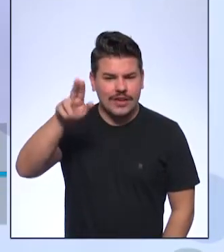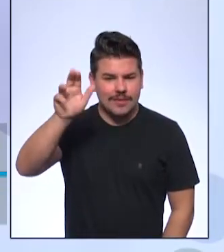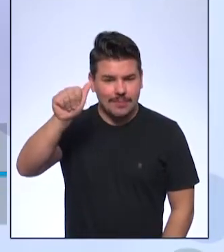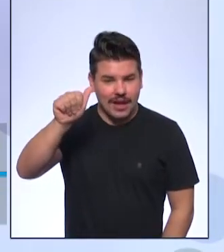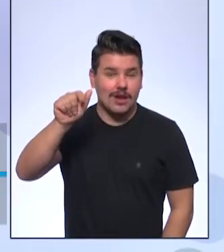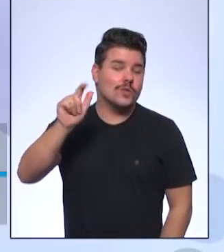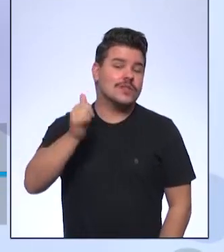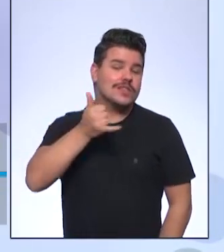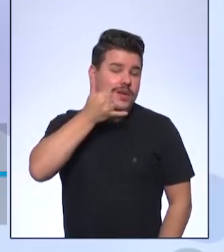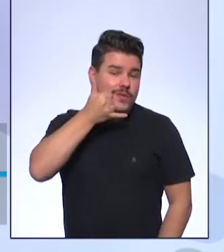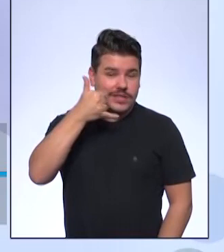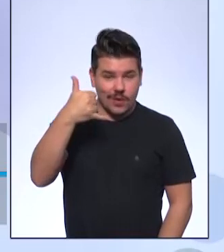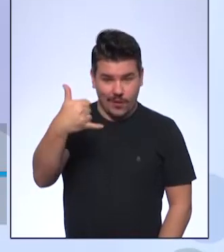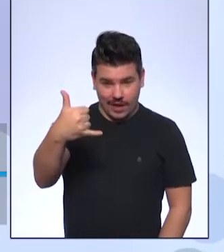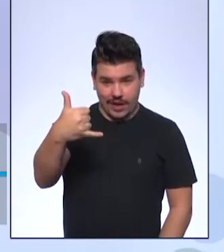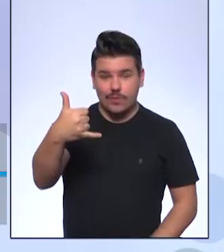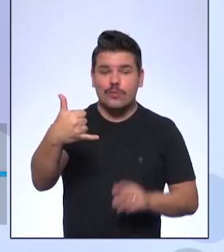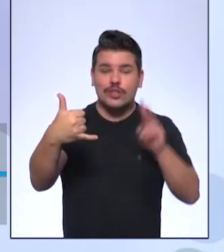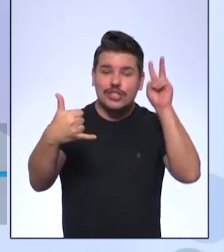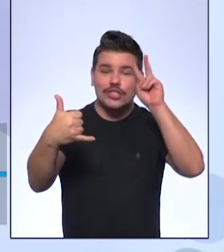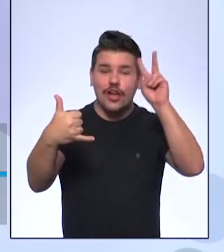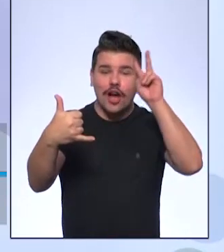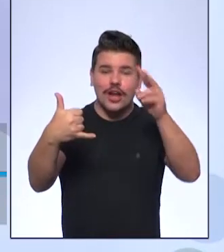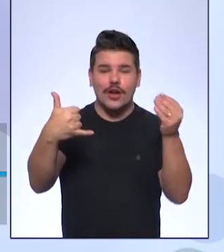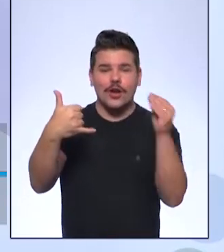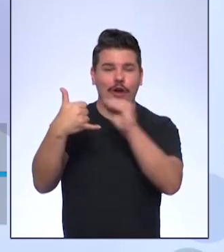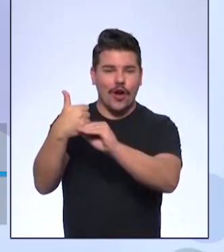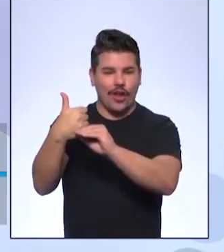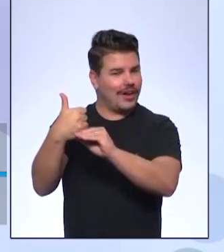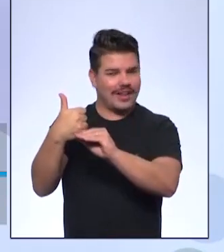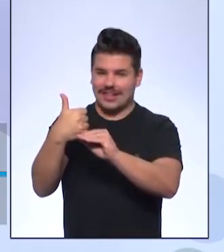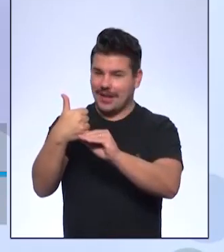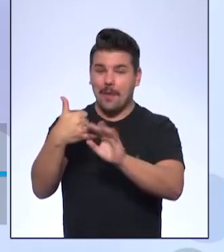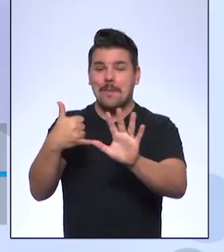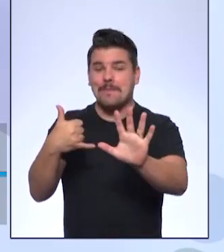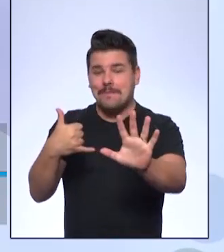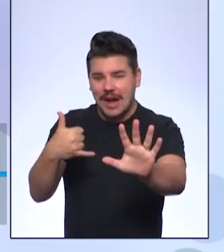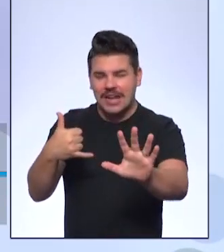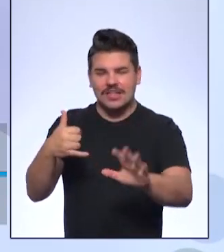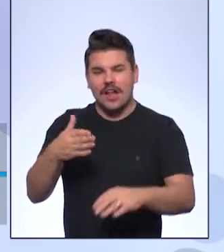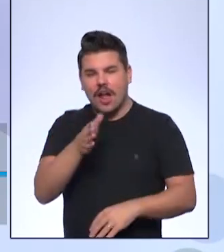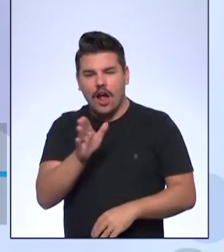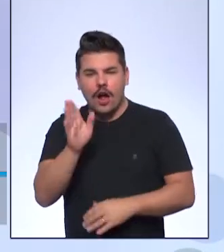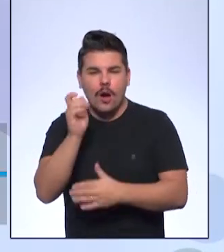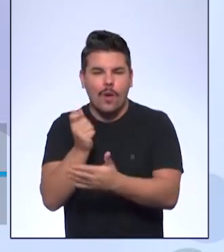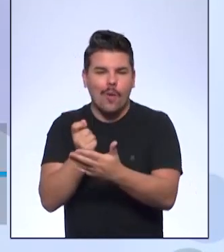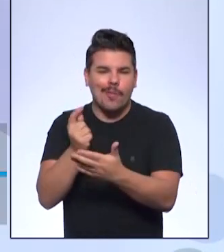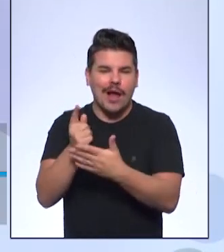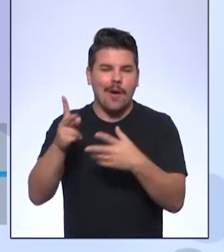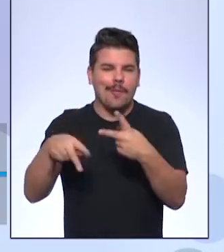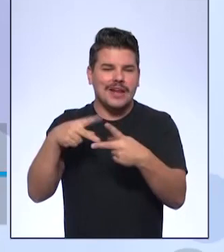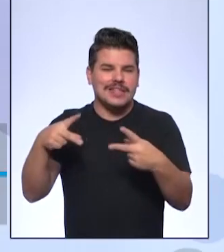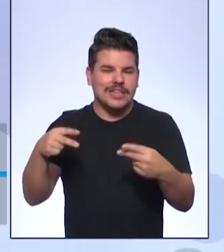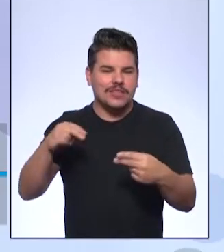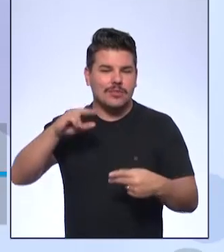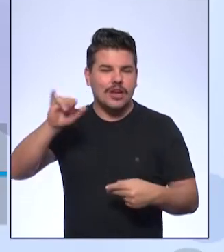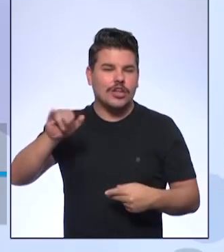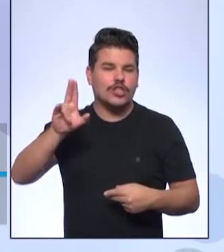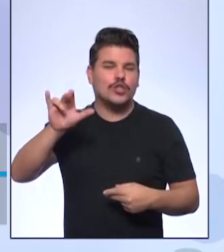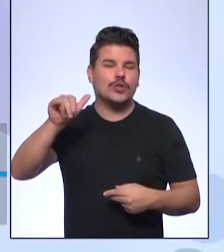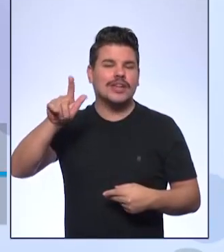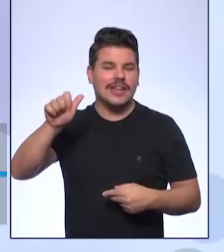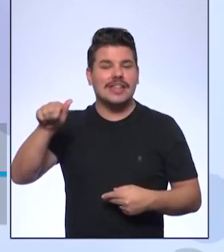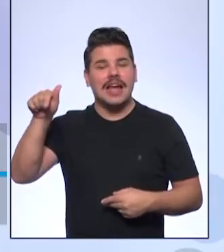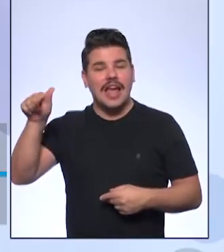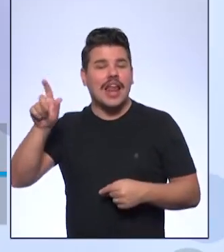histórico do computador. Então, quando você clica numa guia anônima, por exemplo, eu quero comprar um presente de aniversário para a Juliana, e ela usa o